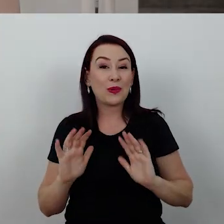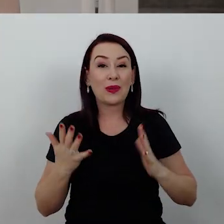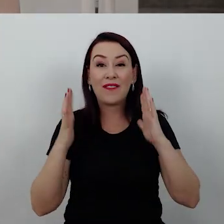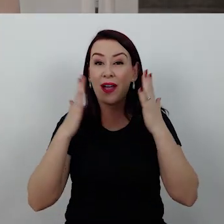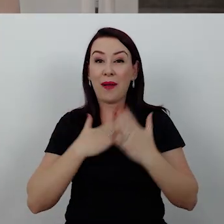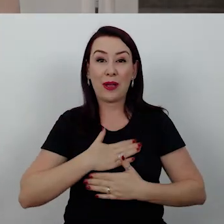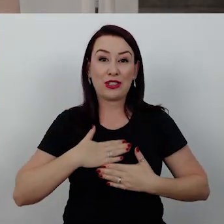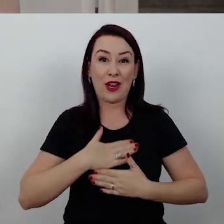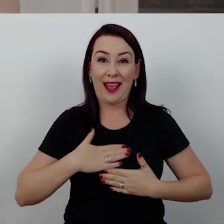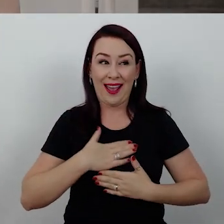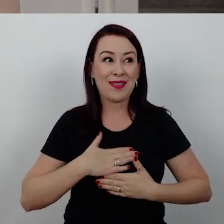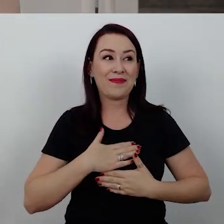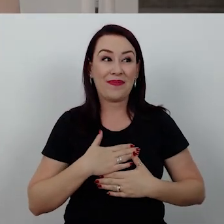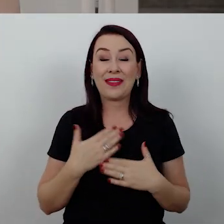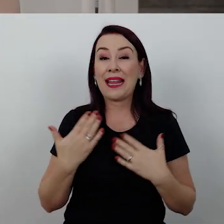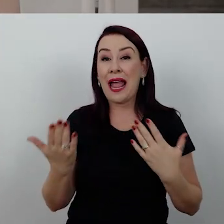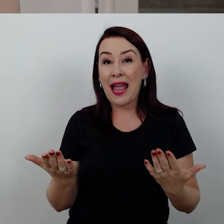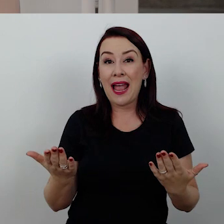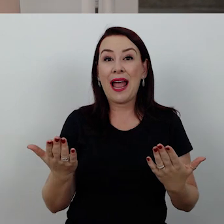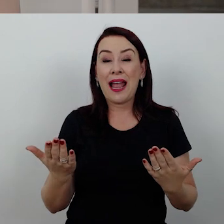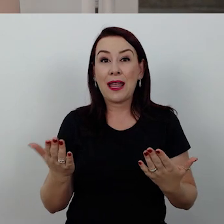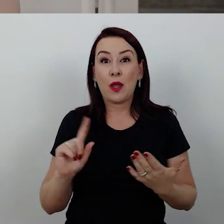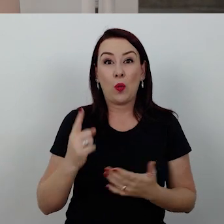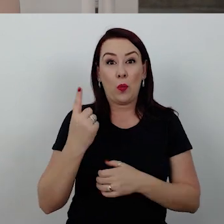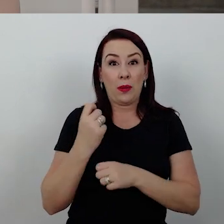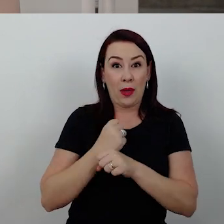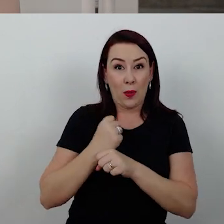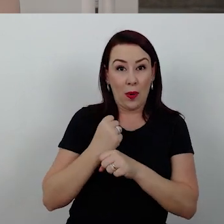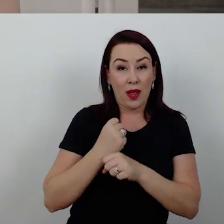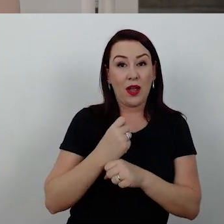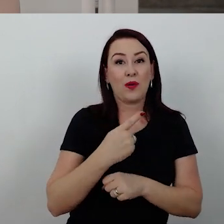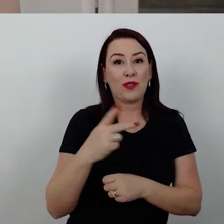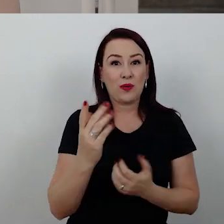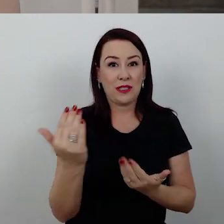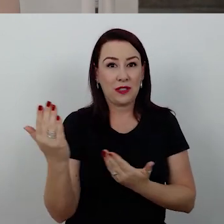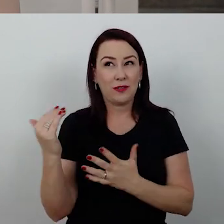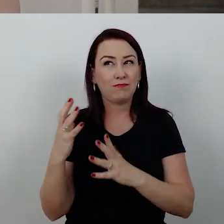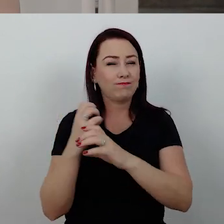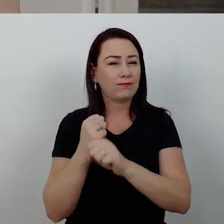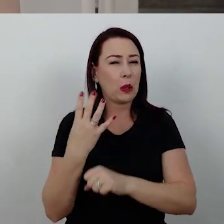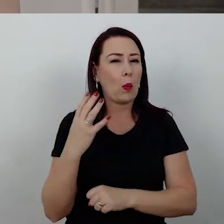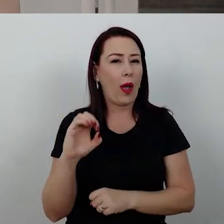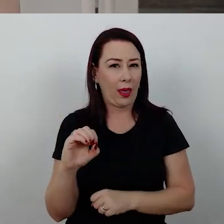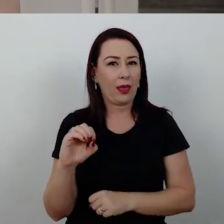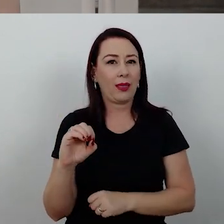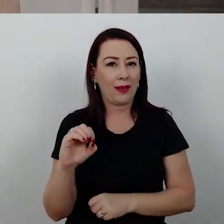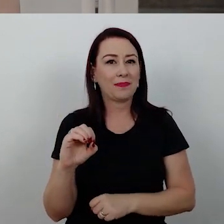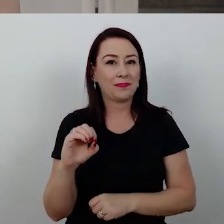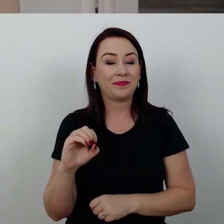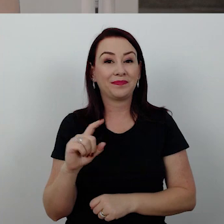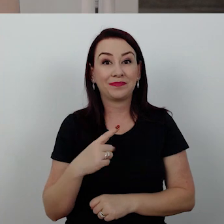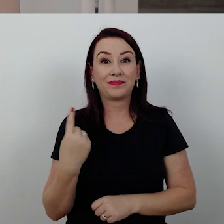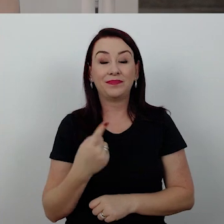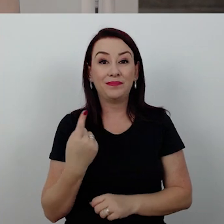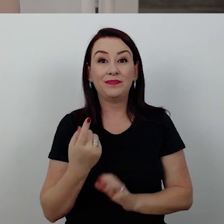E aí, né, a gente, num primeiro ano com esses jovens, eram 40 jovens, a gente